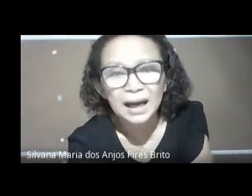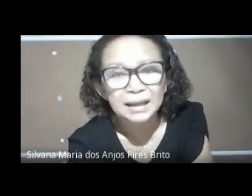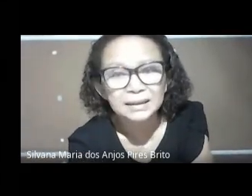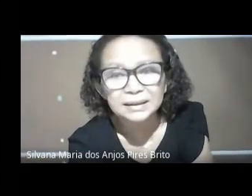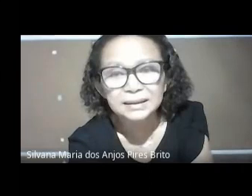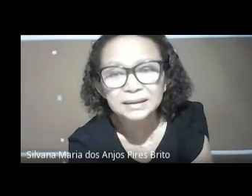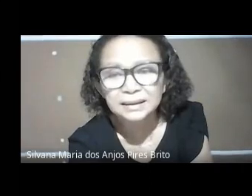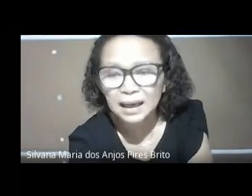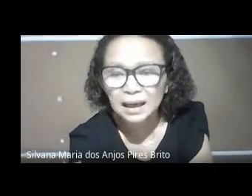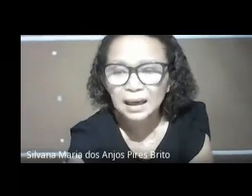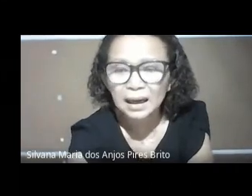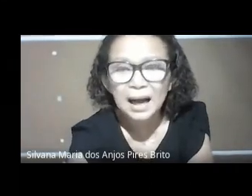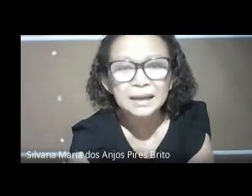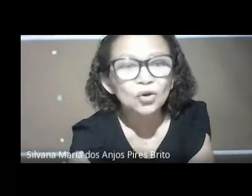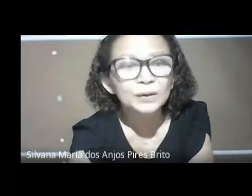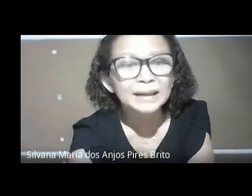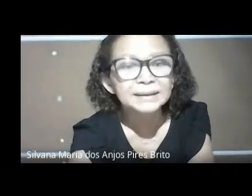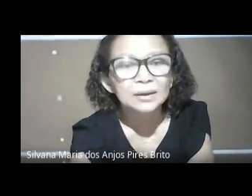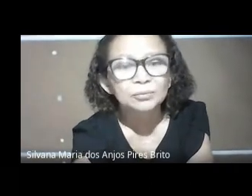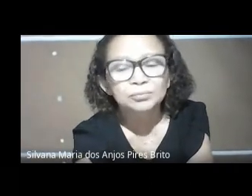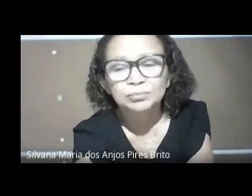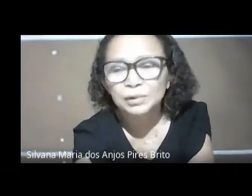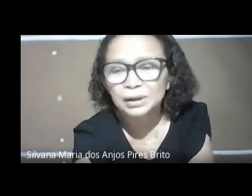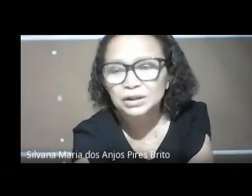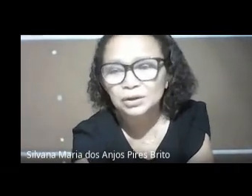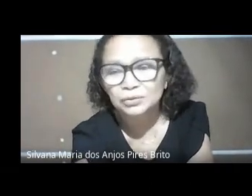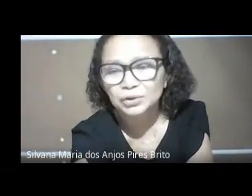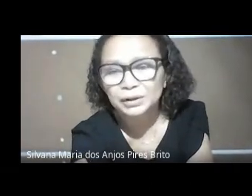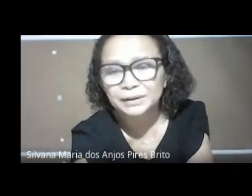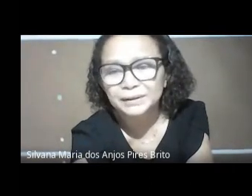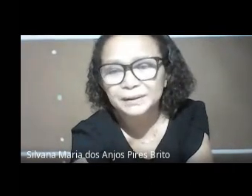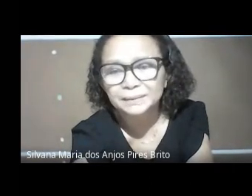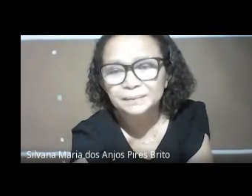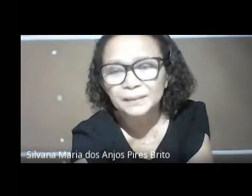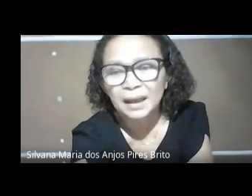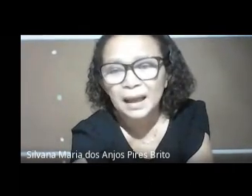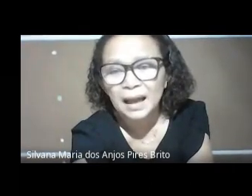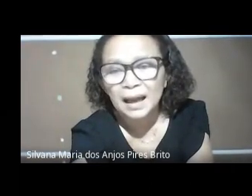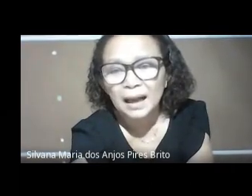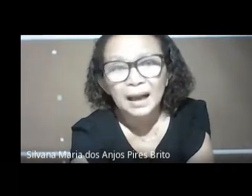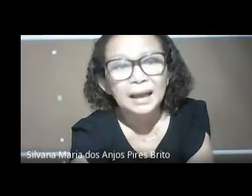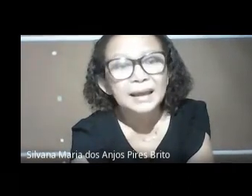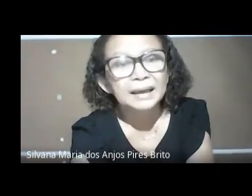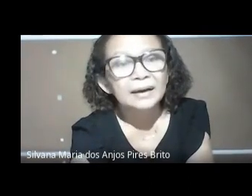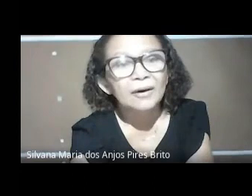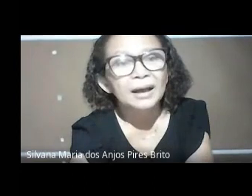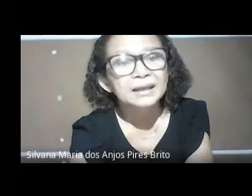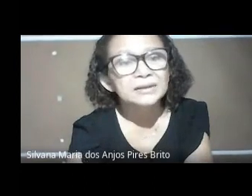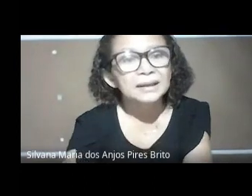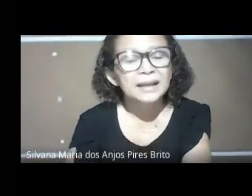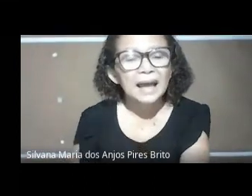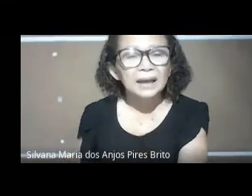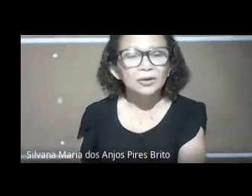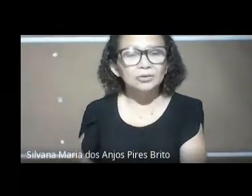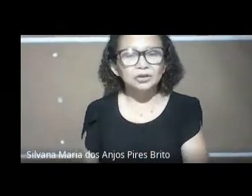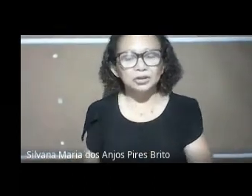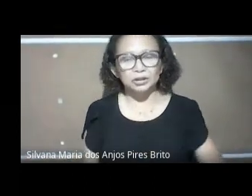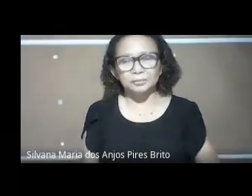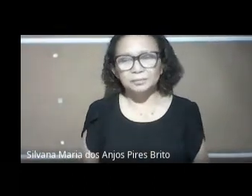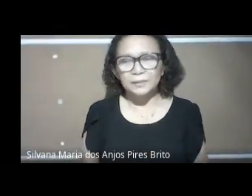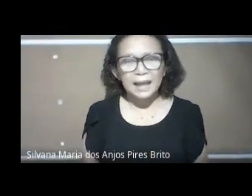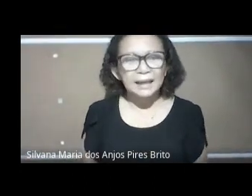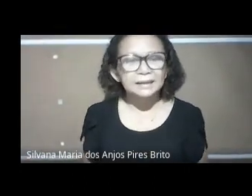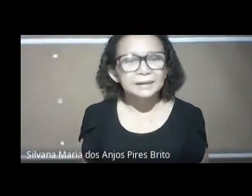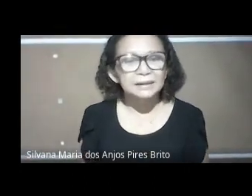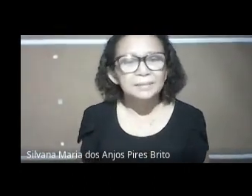fossem a entonação que a gente utiliza. E aqui é com relação à